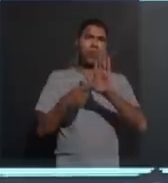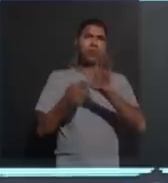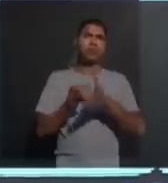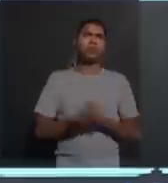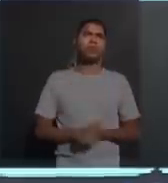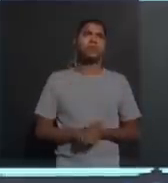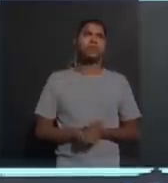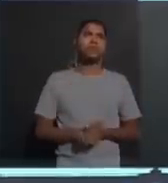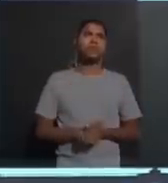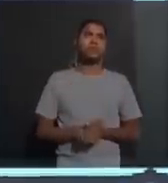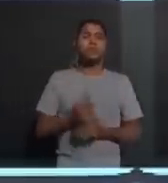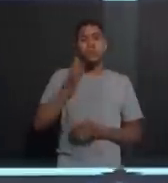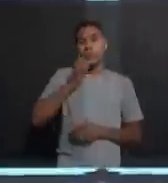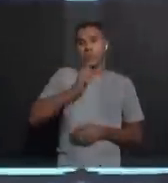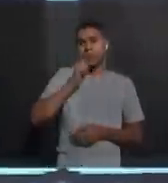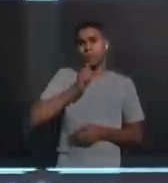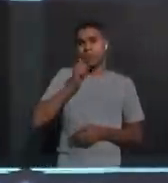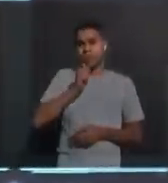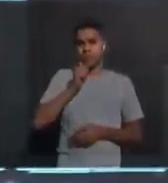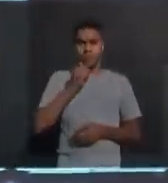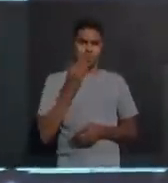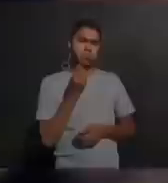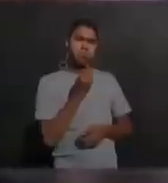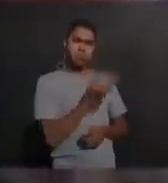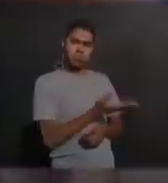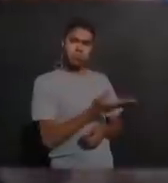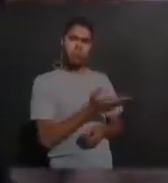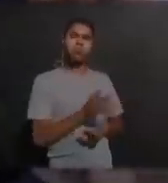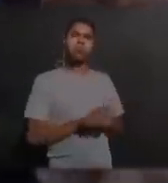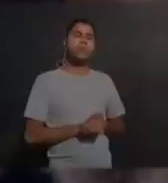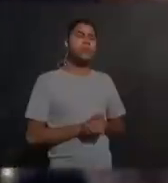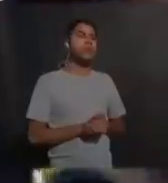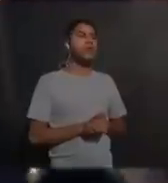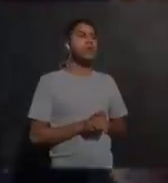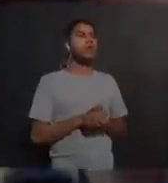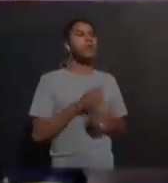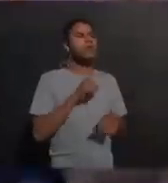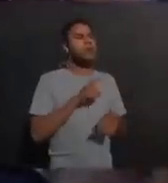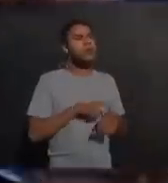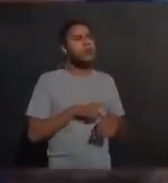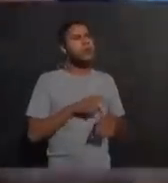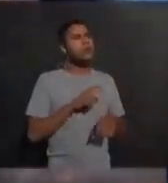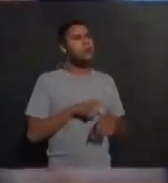e essa menina disse que ela ficou muito tempo